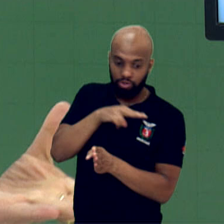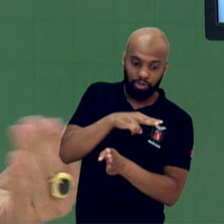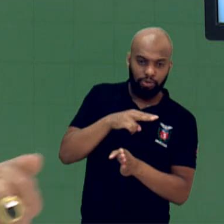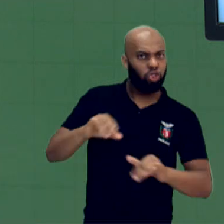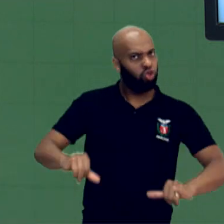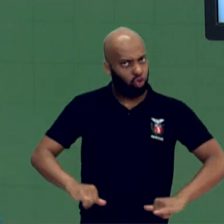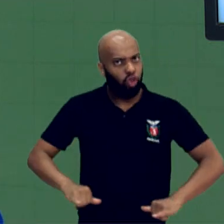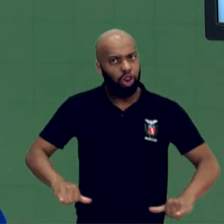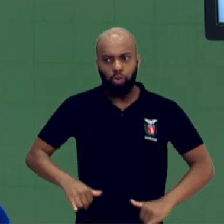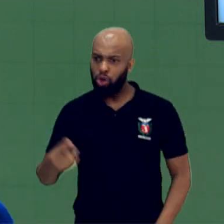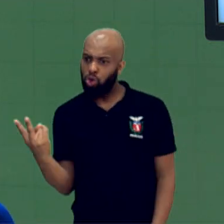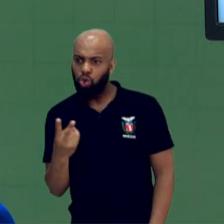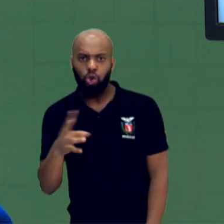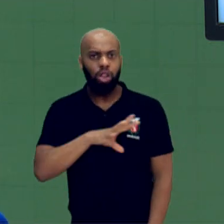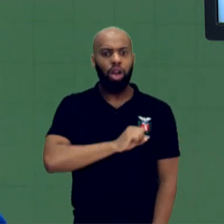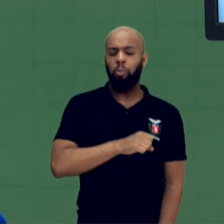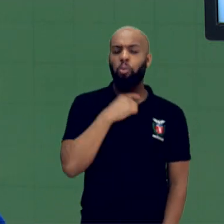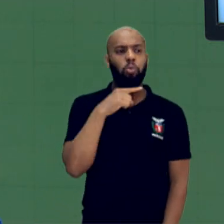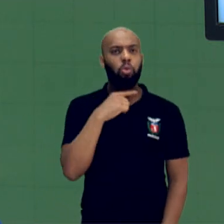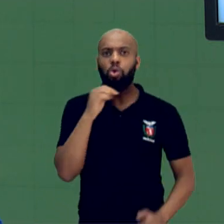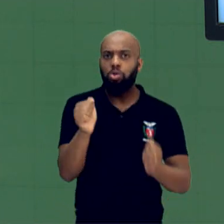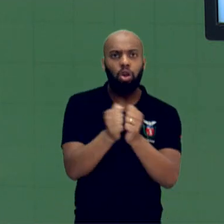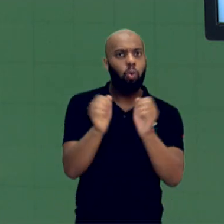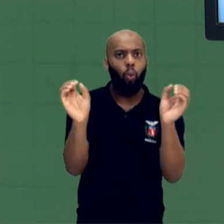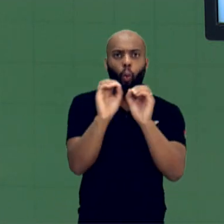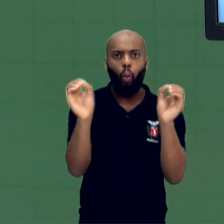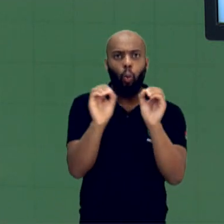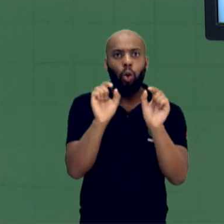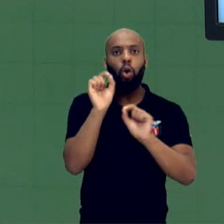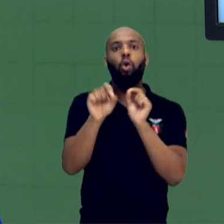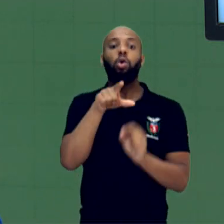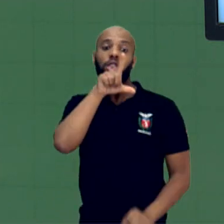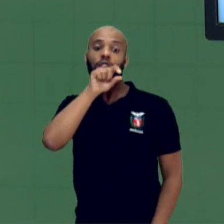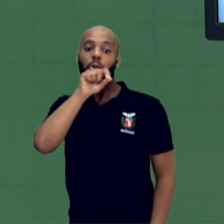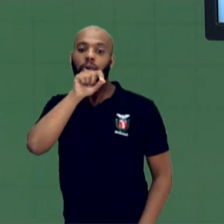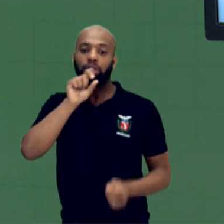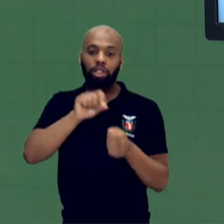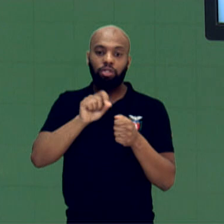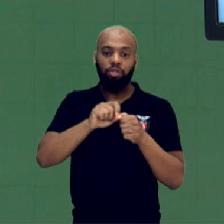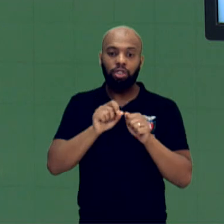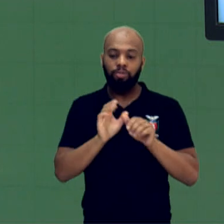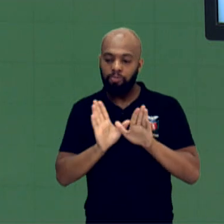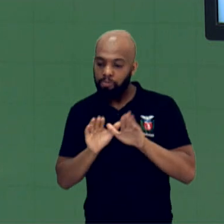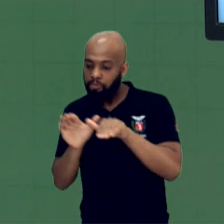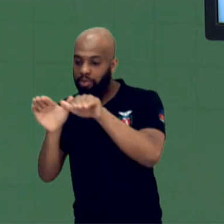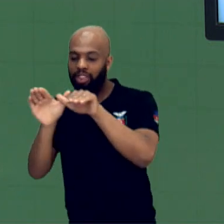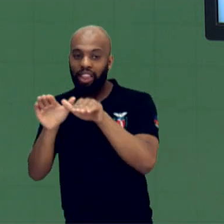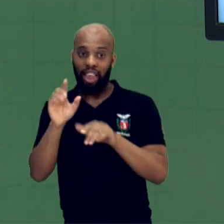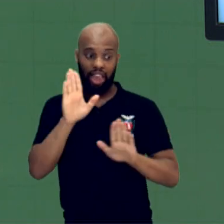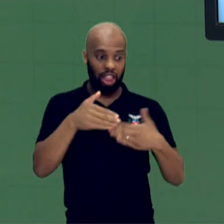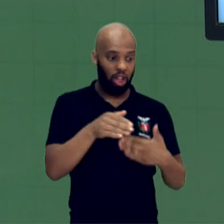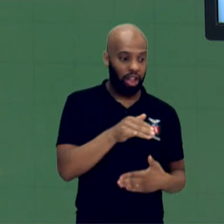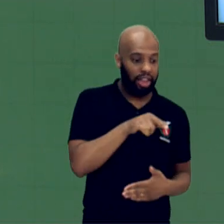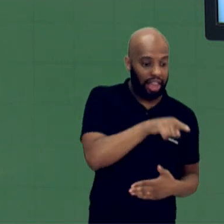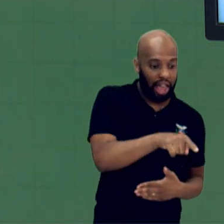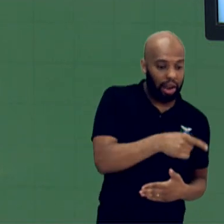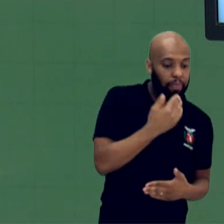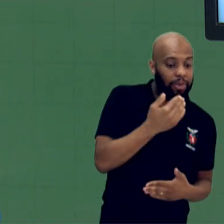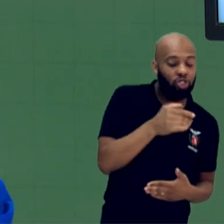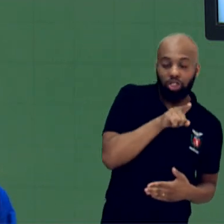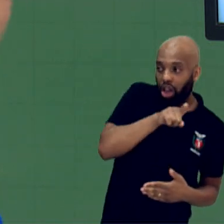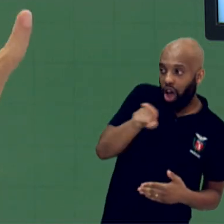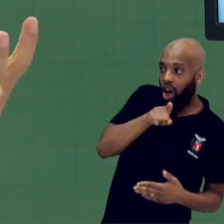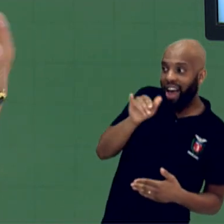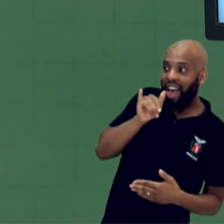poderiam, ficar juntos. O que o pássaro fez? Ele dava recado. Então, por meio do